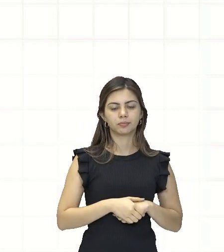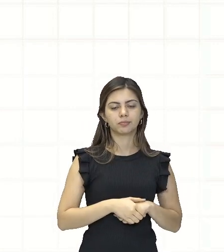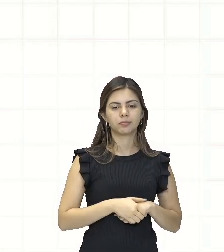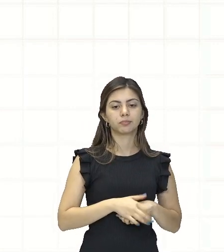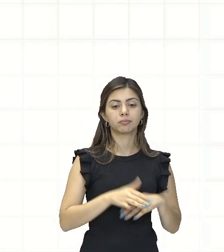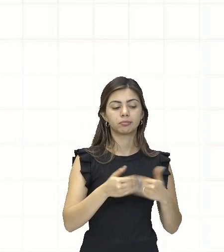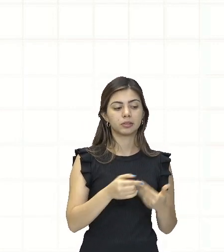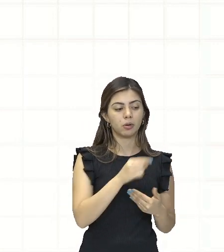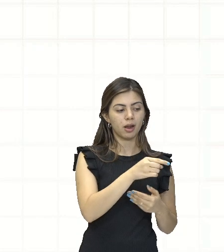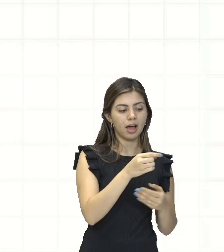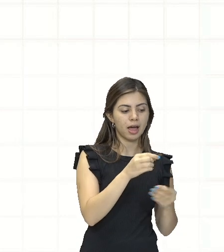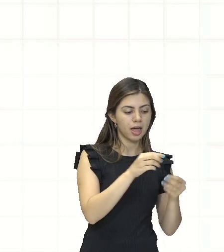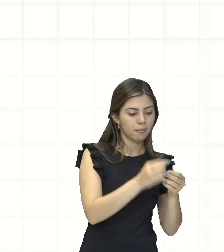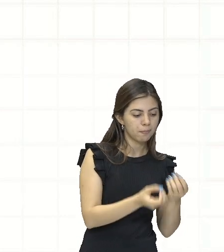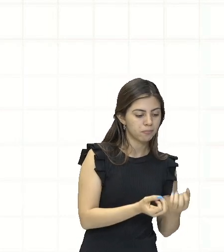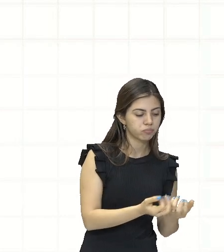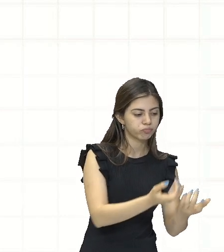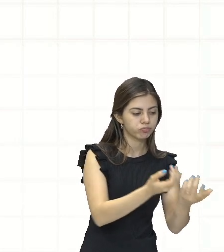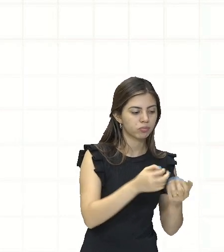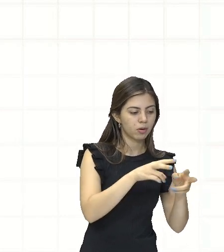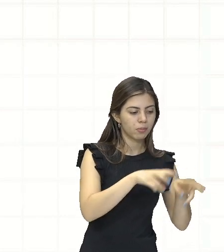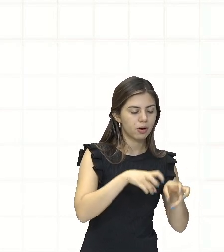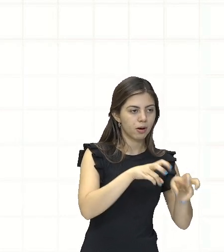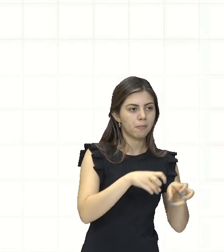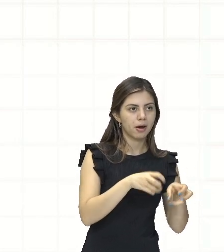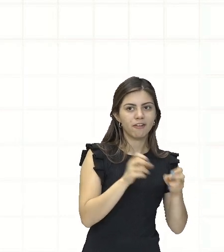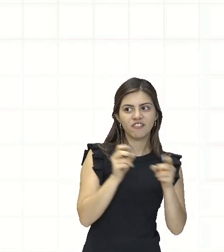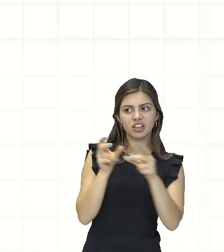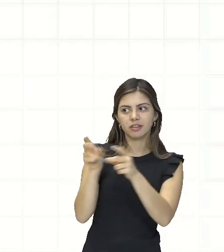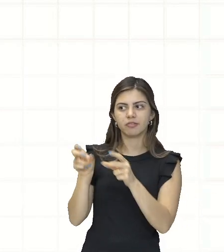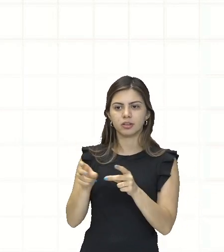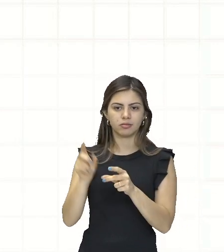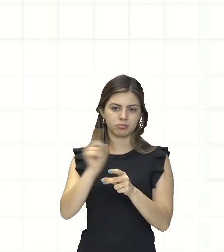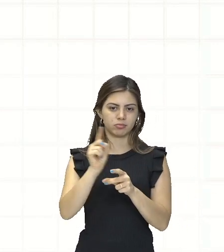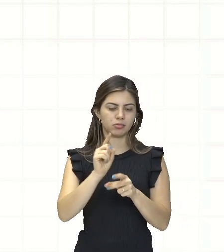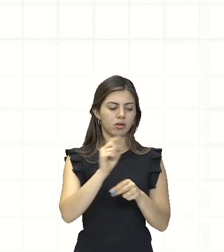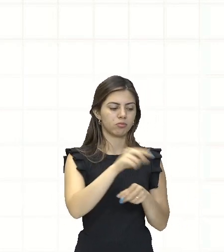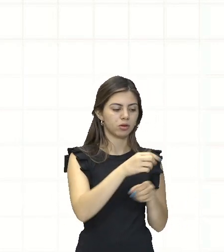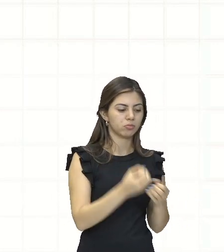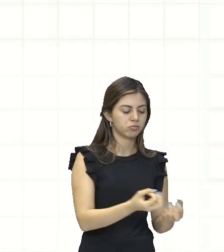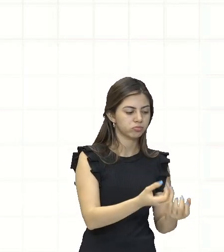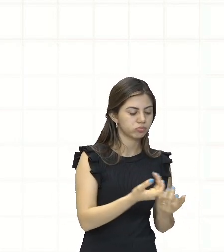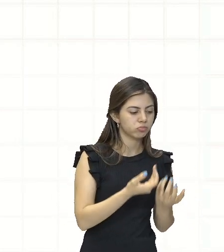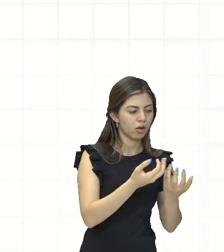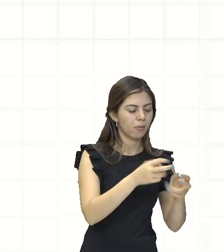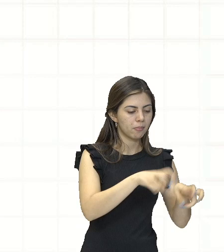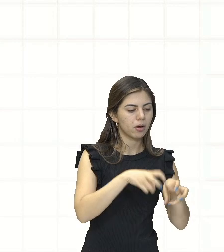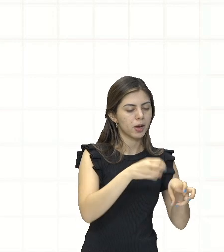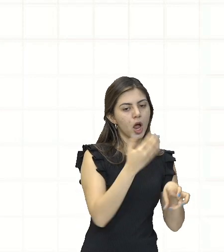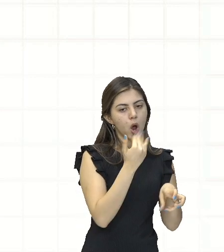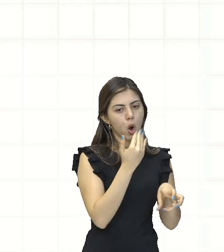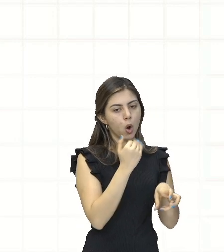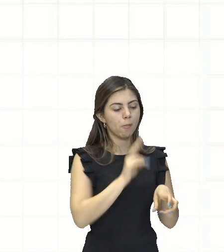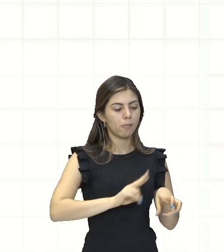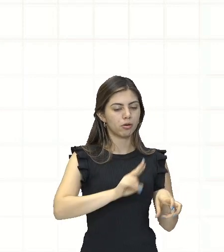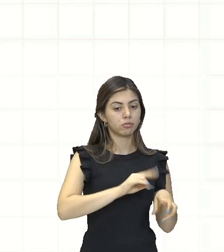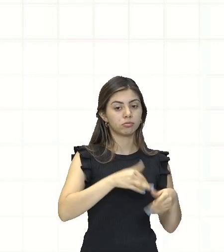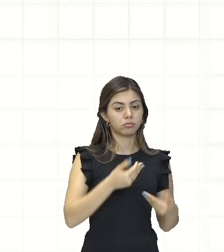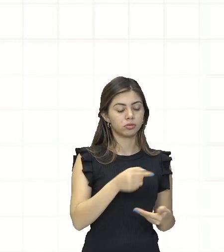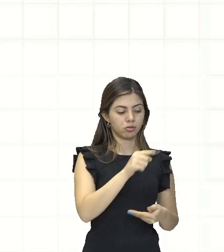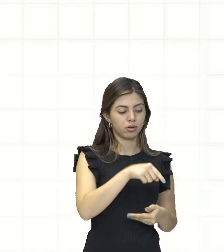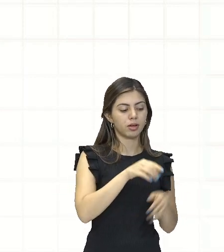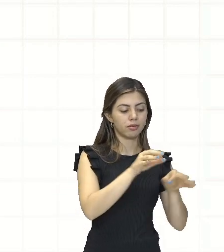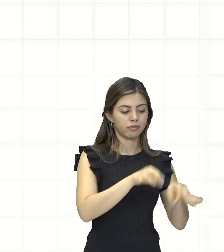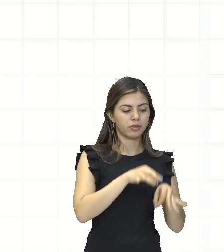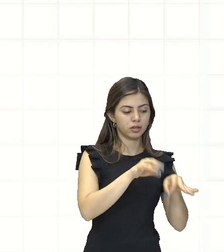e não vão produzir para acumular bens, acumular riquezas. Coloquem isso na cabeça de vocês, tá? Feudalismo,